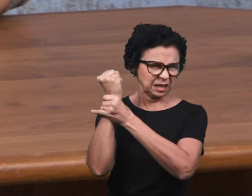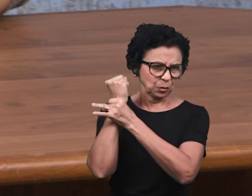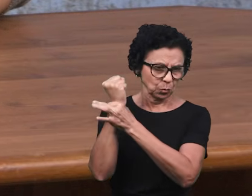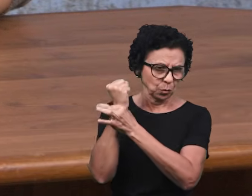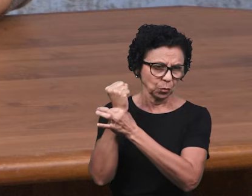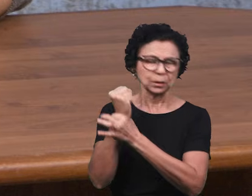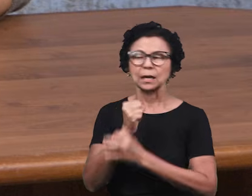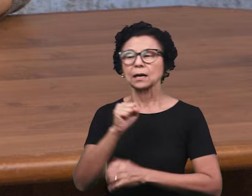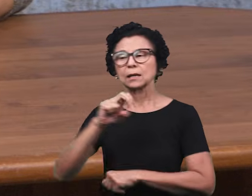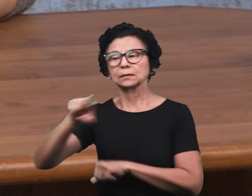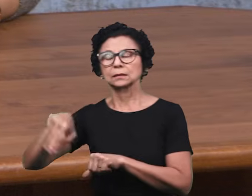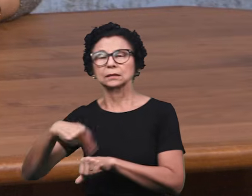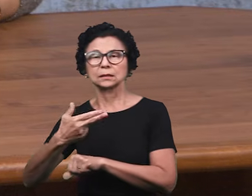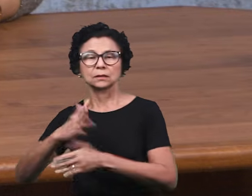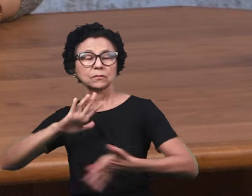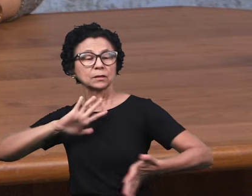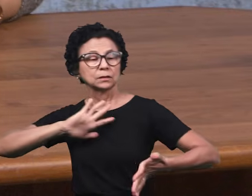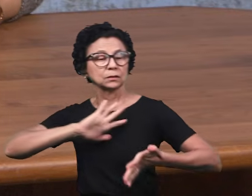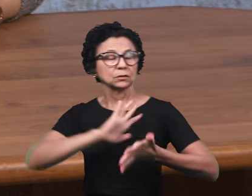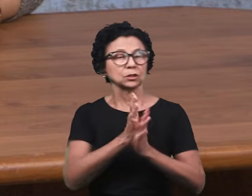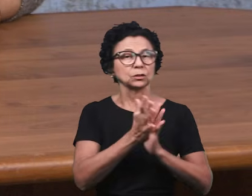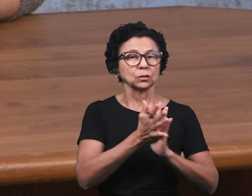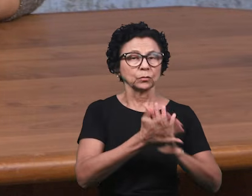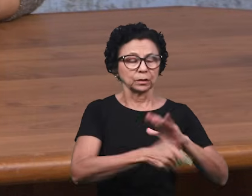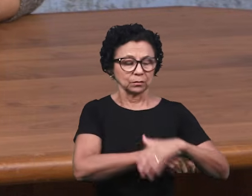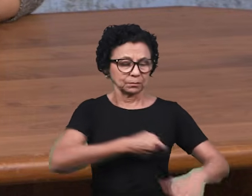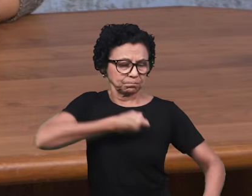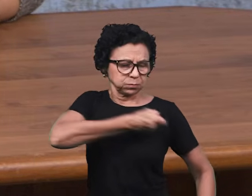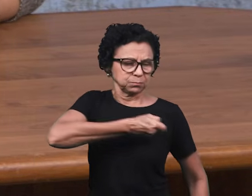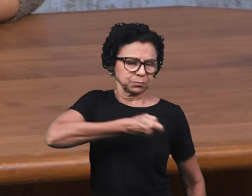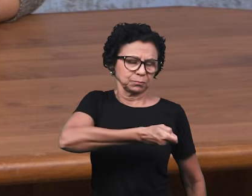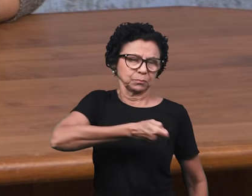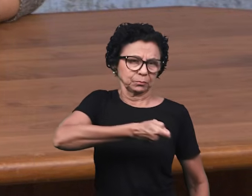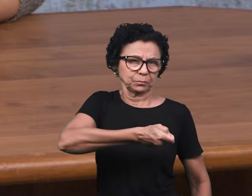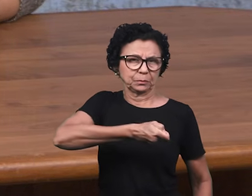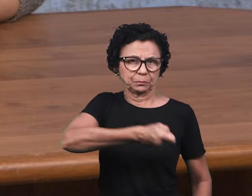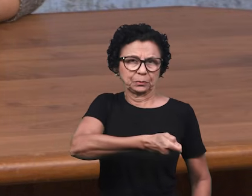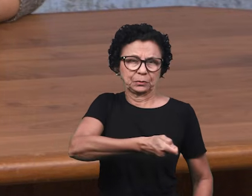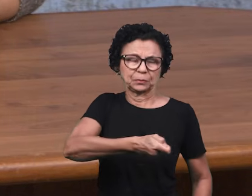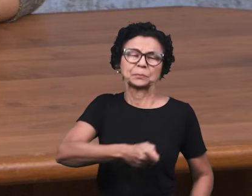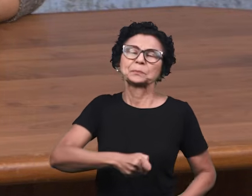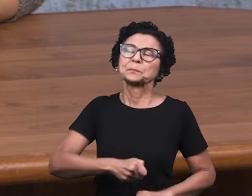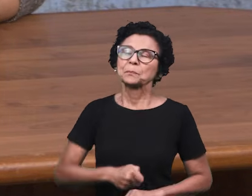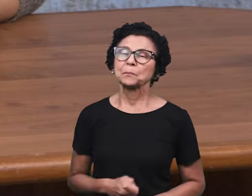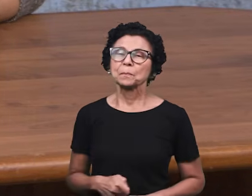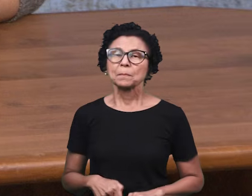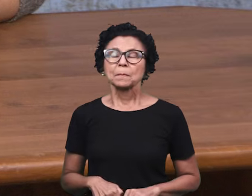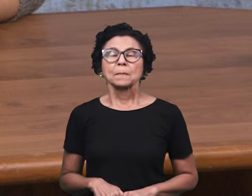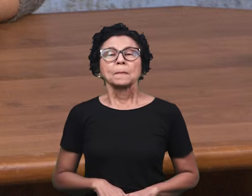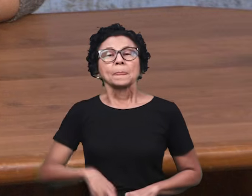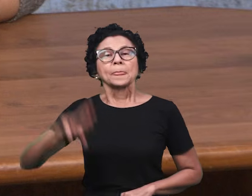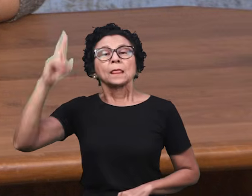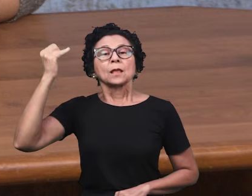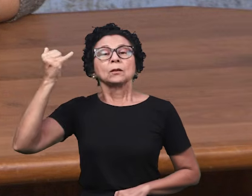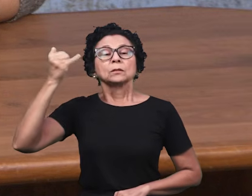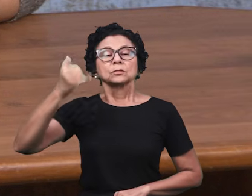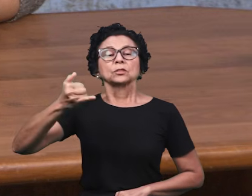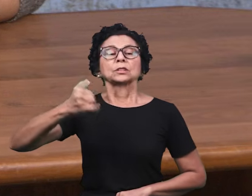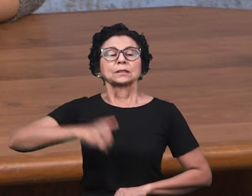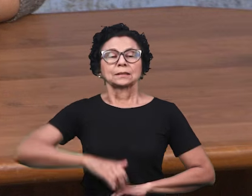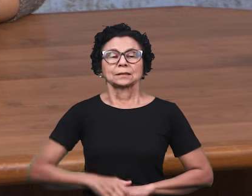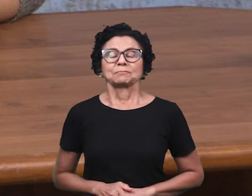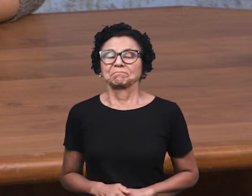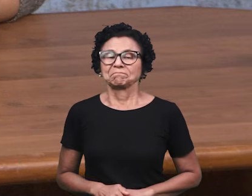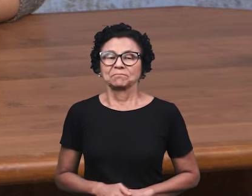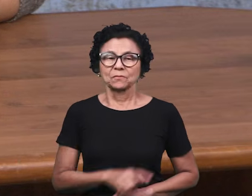abatê-las-á a espada. Contudo, ainda naqueles dias, diz o Senhor, não